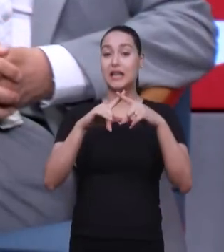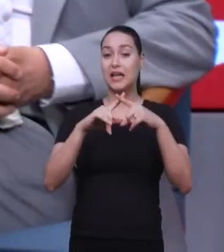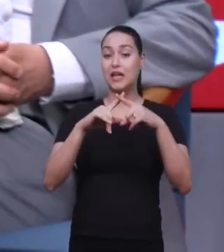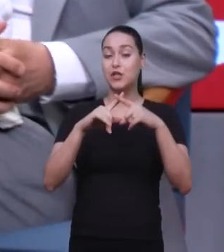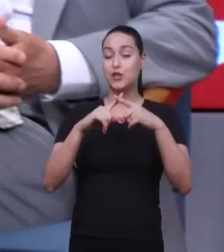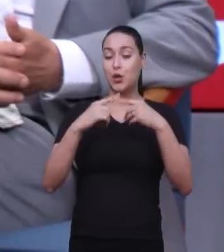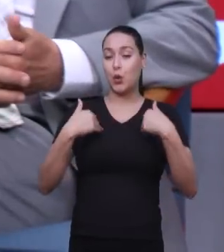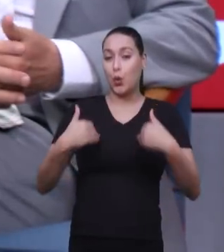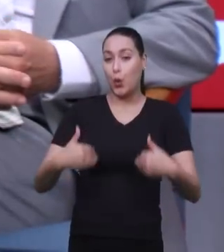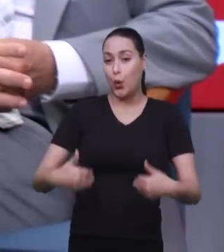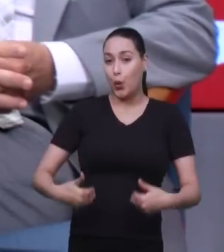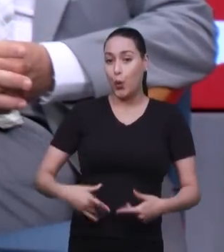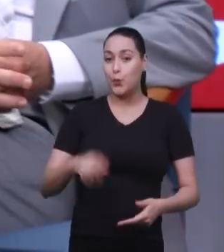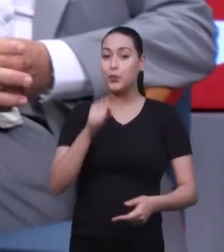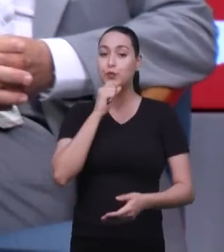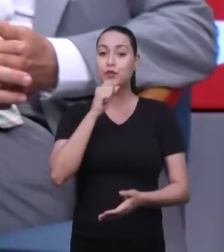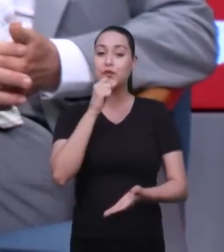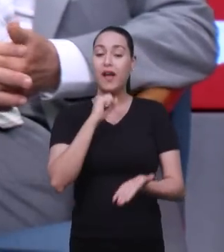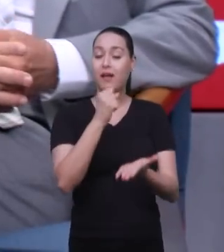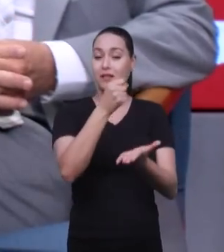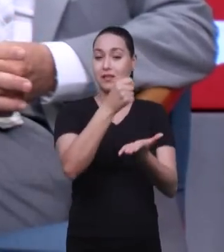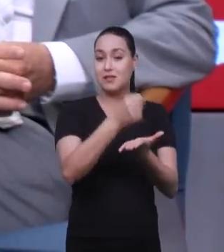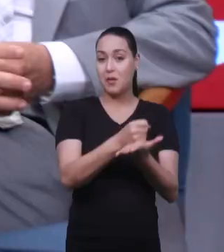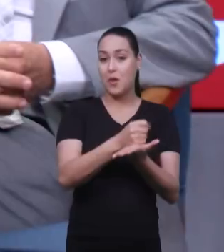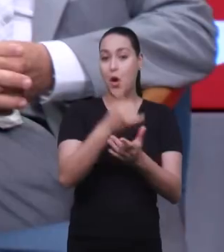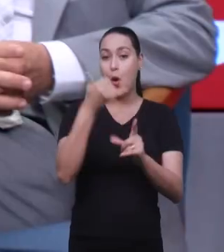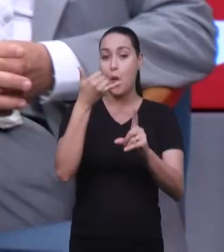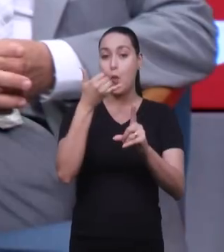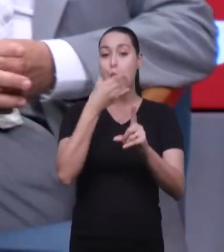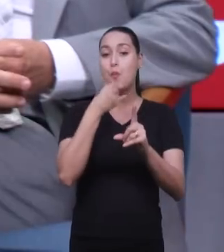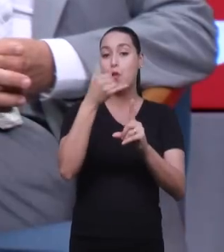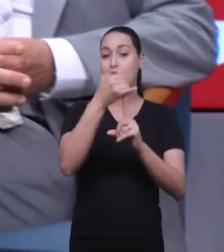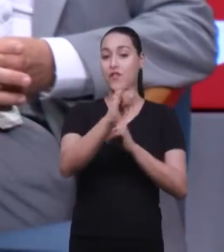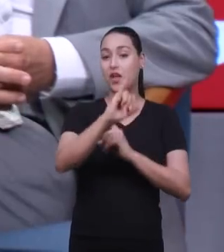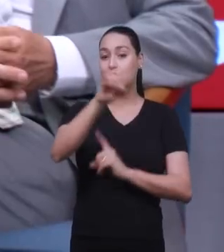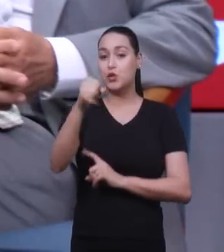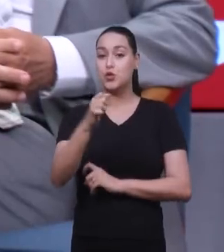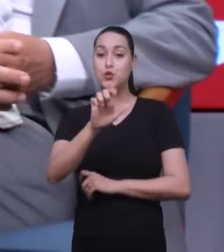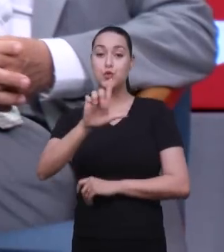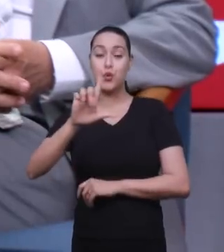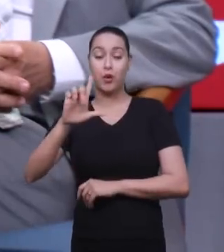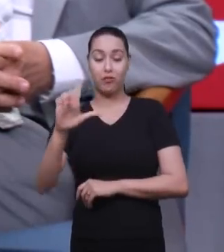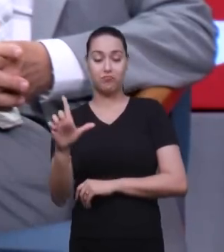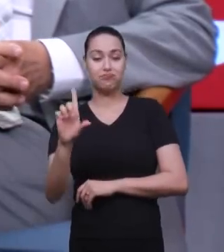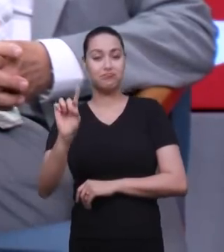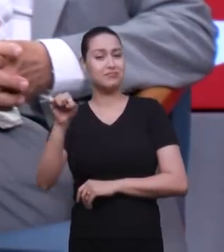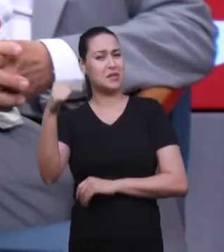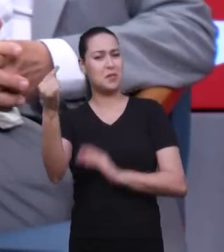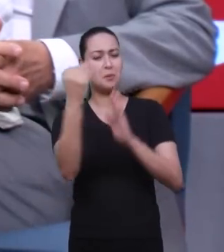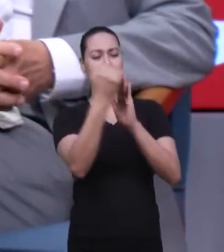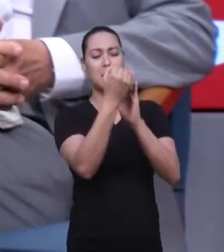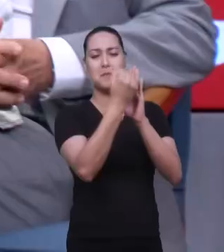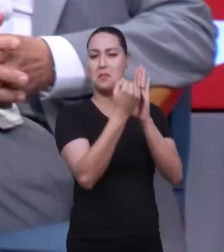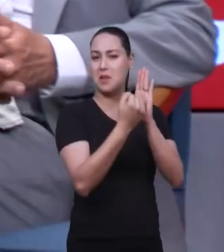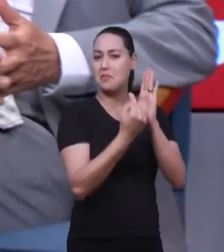da igreja como corpo veio desde o Velho Testamento. Nós citamos o profeta Joel, depois mencionamos outros